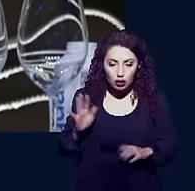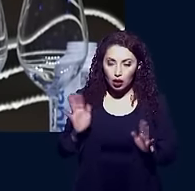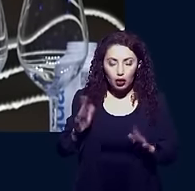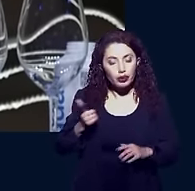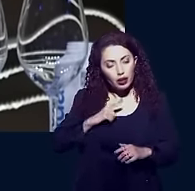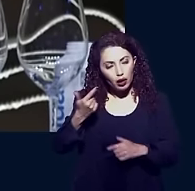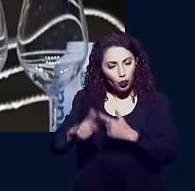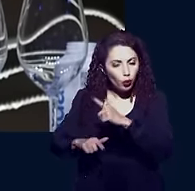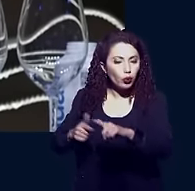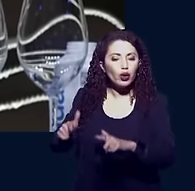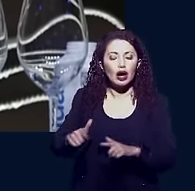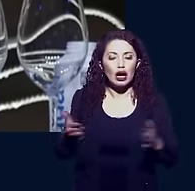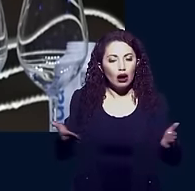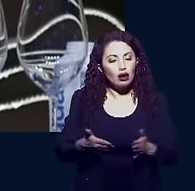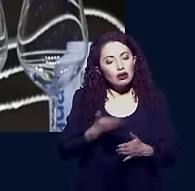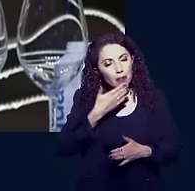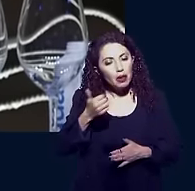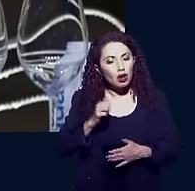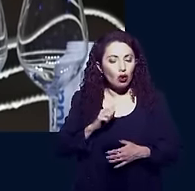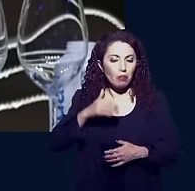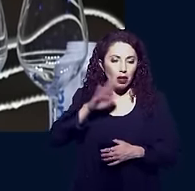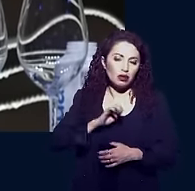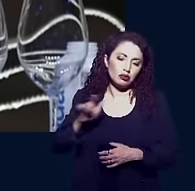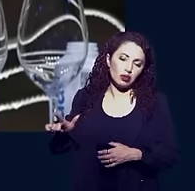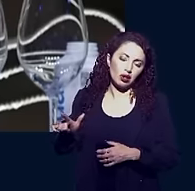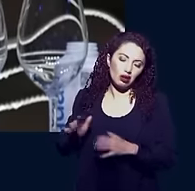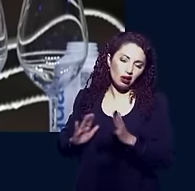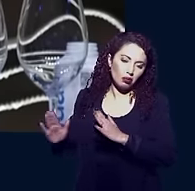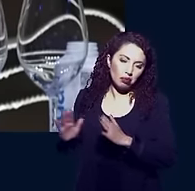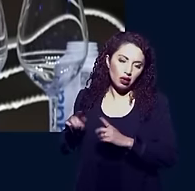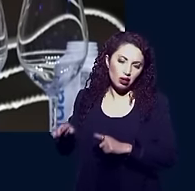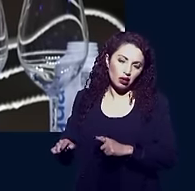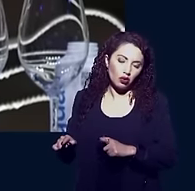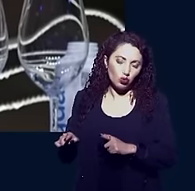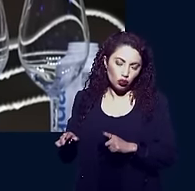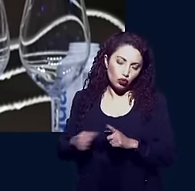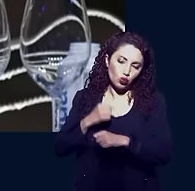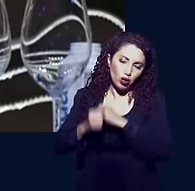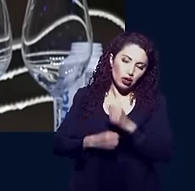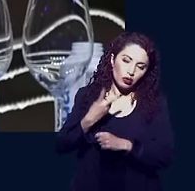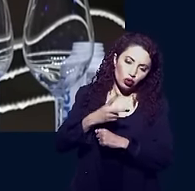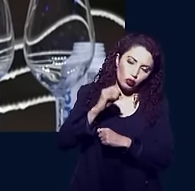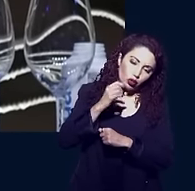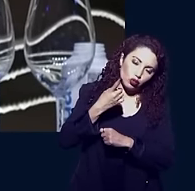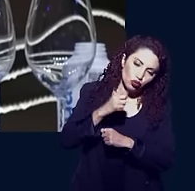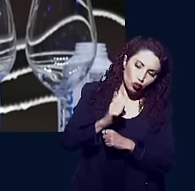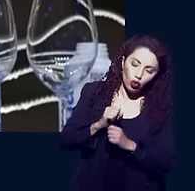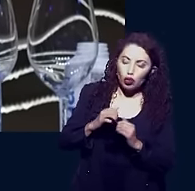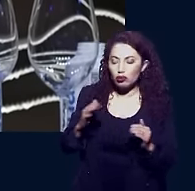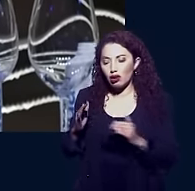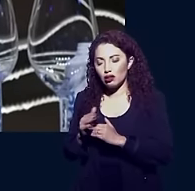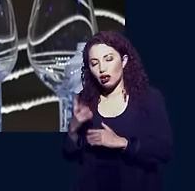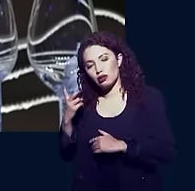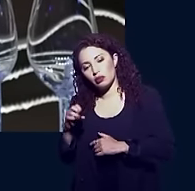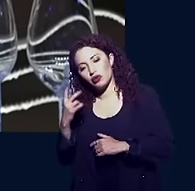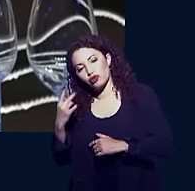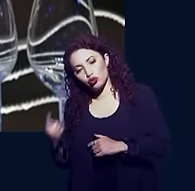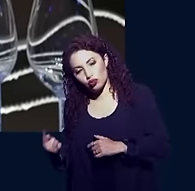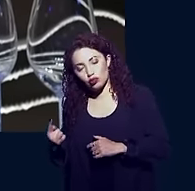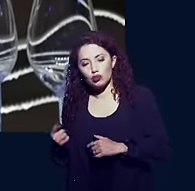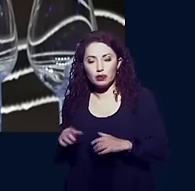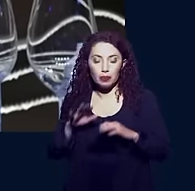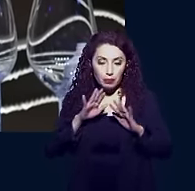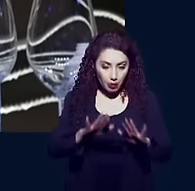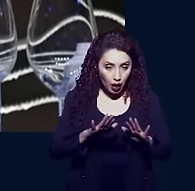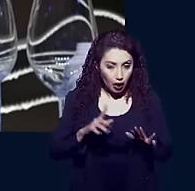coisas estão muito melhores do que estavam naquela época ali entre 18 e 21 eh mas eu acho que é um nível que que